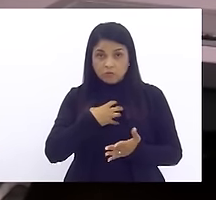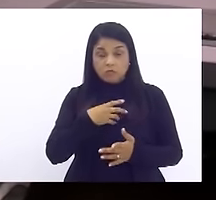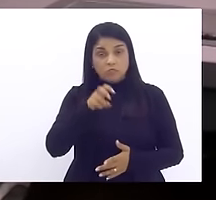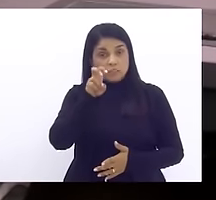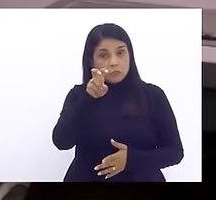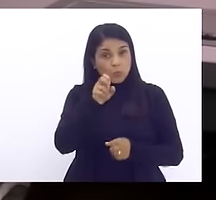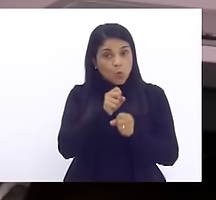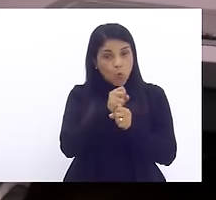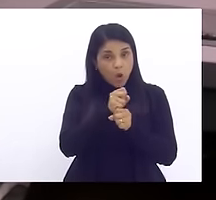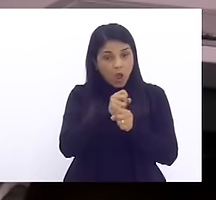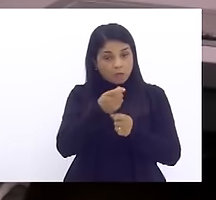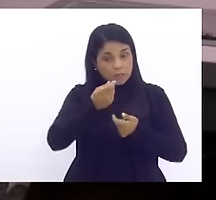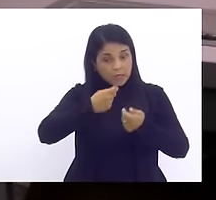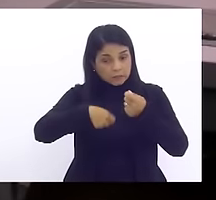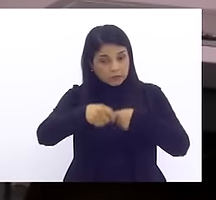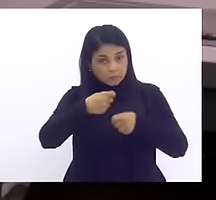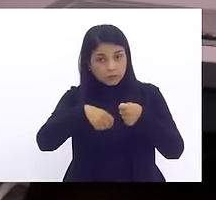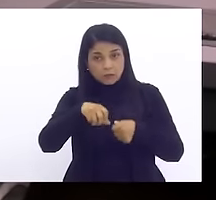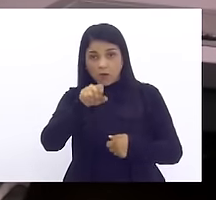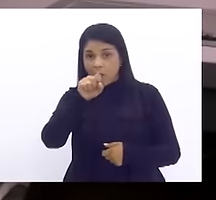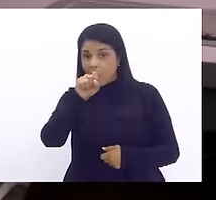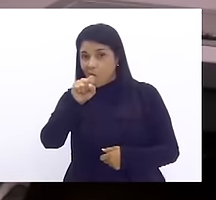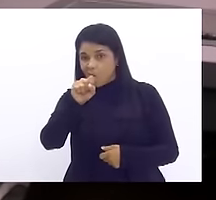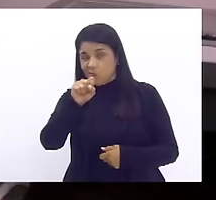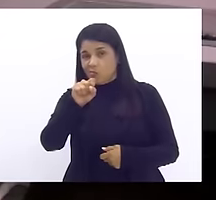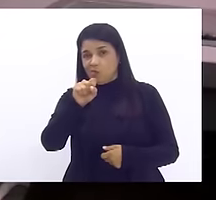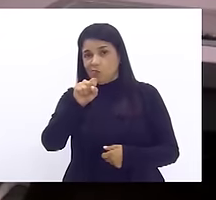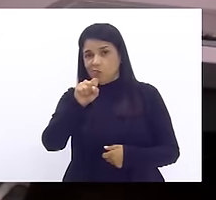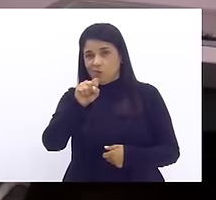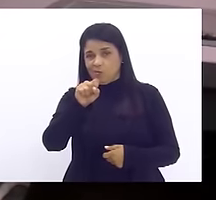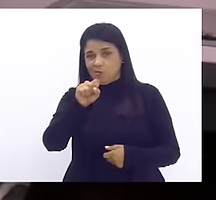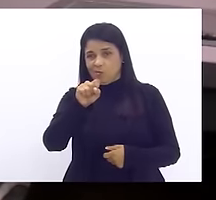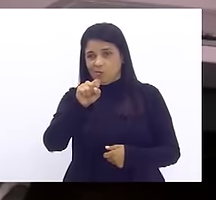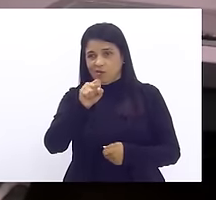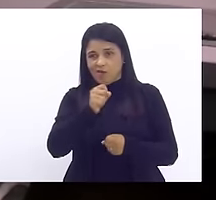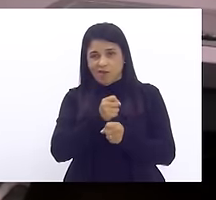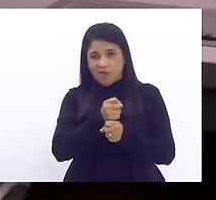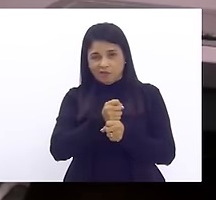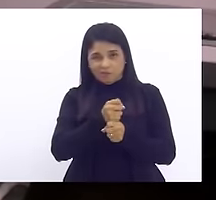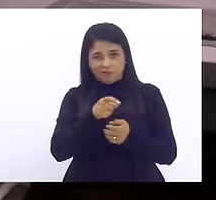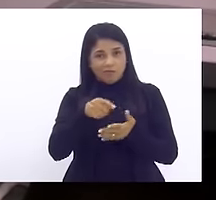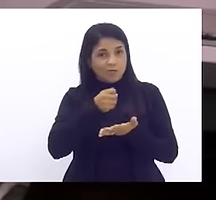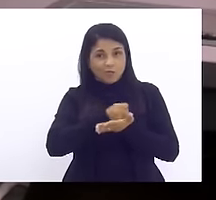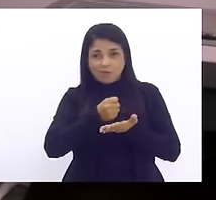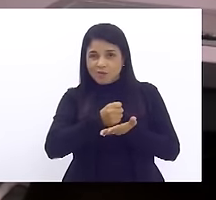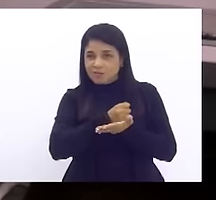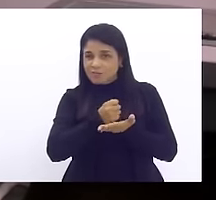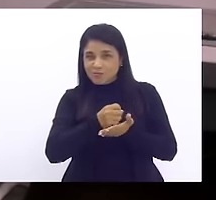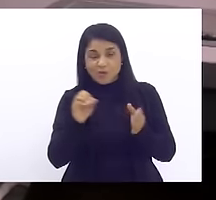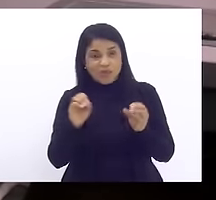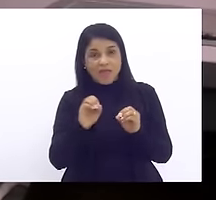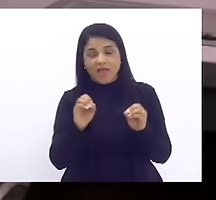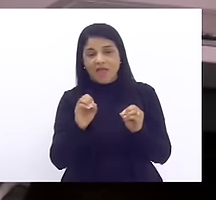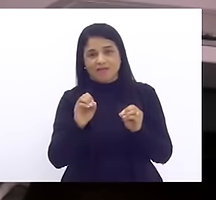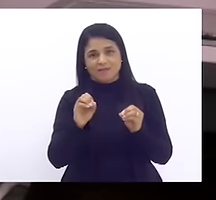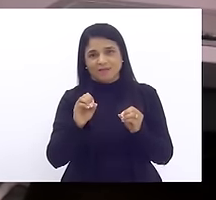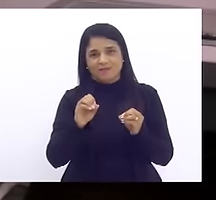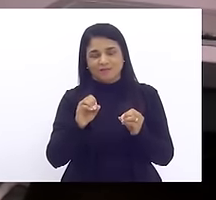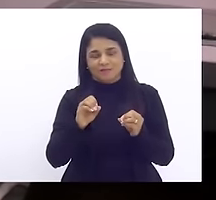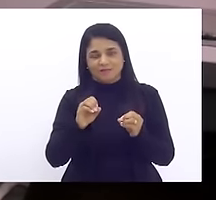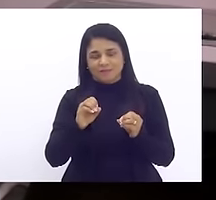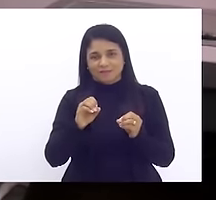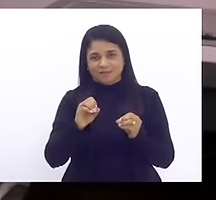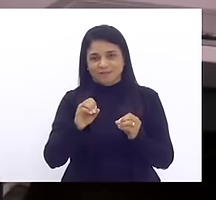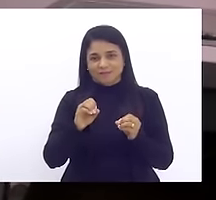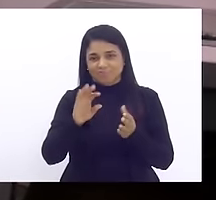Detran 5 anos essa administração chegou a oito é importante dizer que essa administração não assinou nenhum contrato com a pele é importante que se diga isso agora